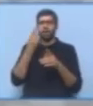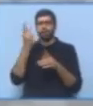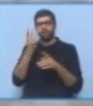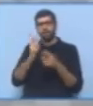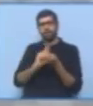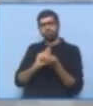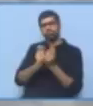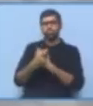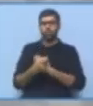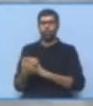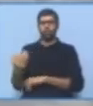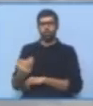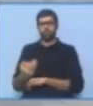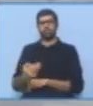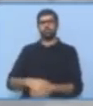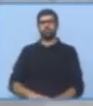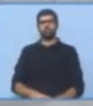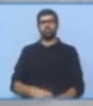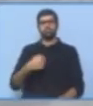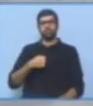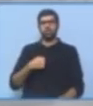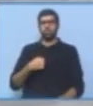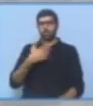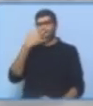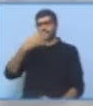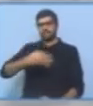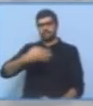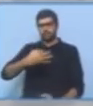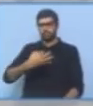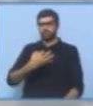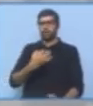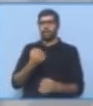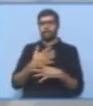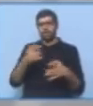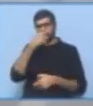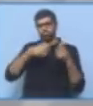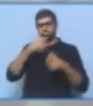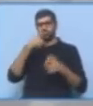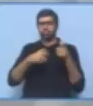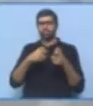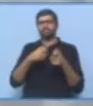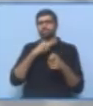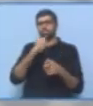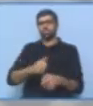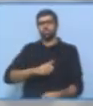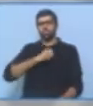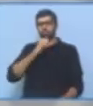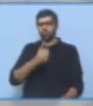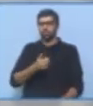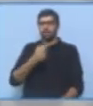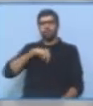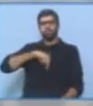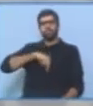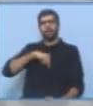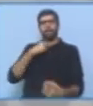mudou. Eu tenho a tendência de acreditar que a maior parte do ser humano é tendencialmente bom,